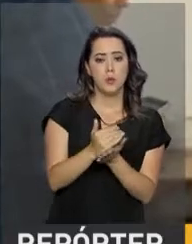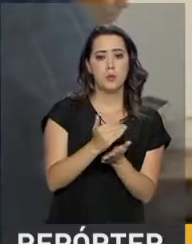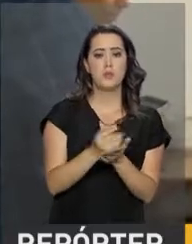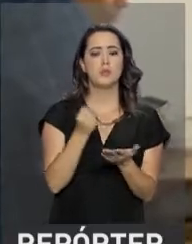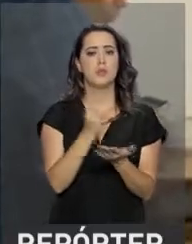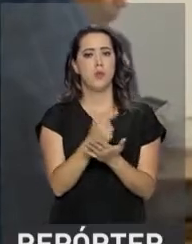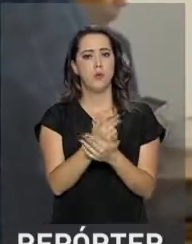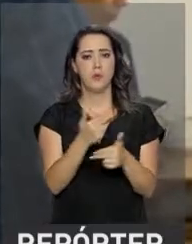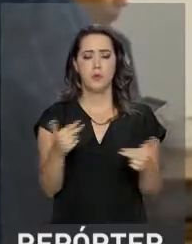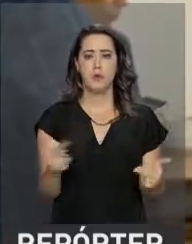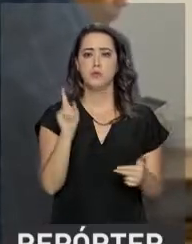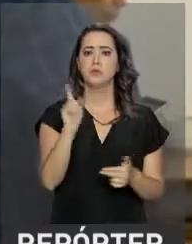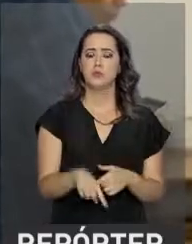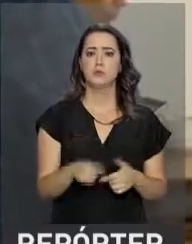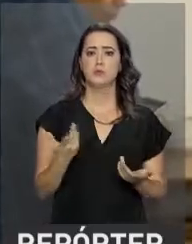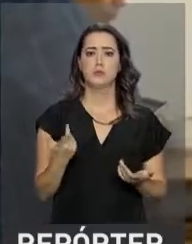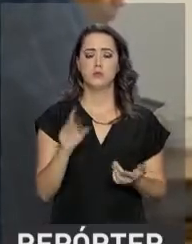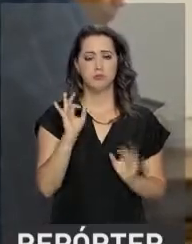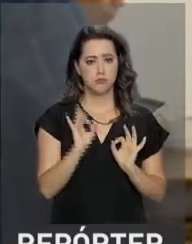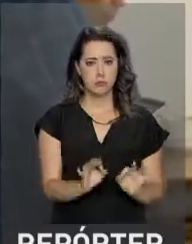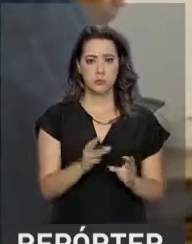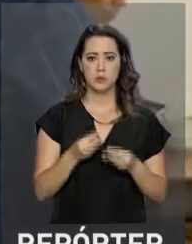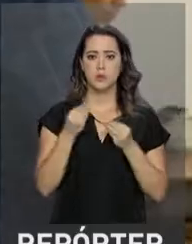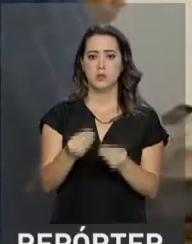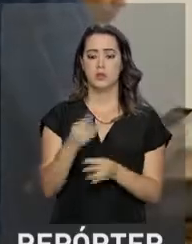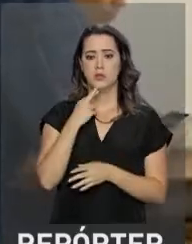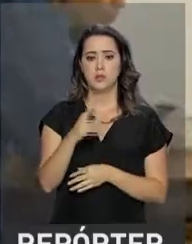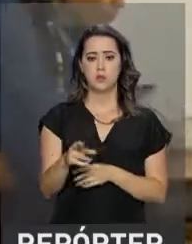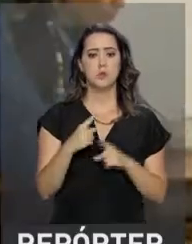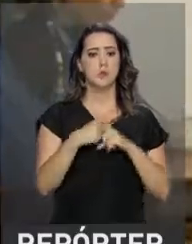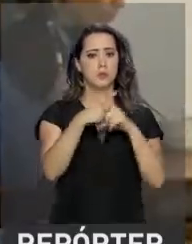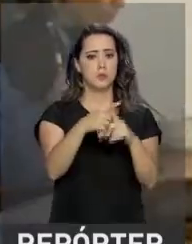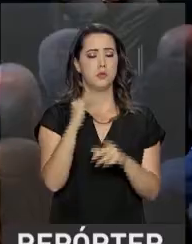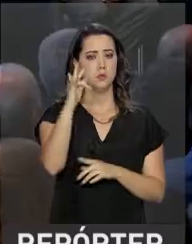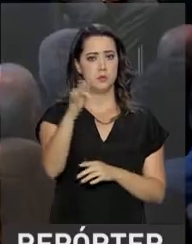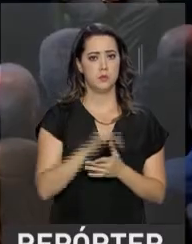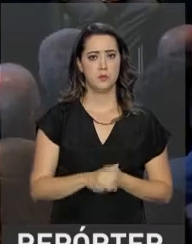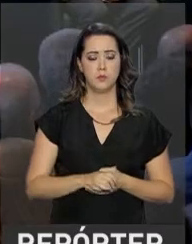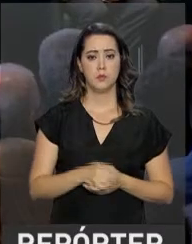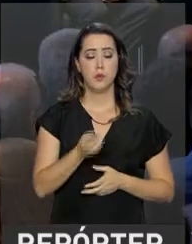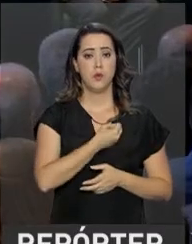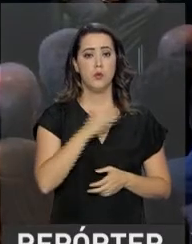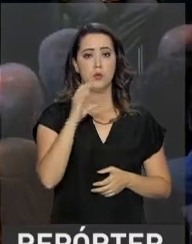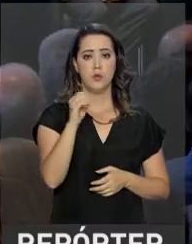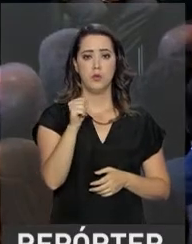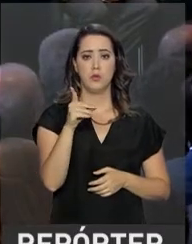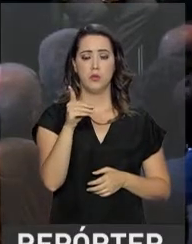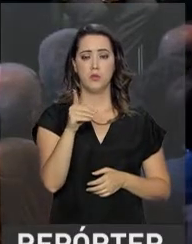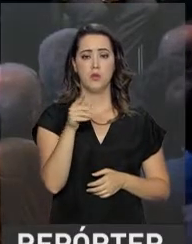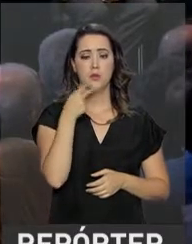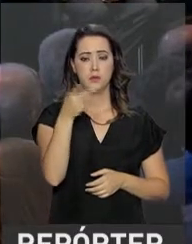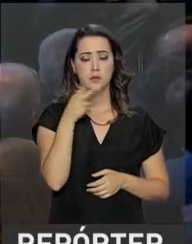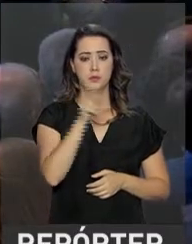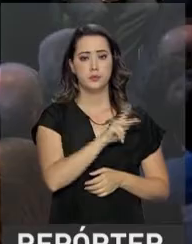máquina, equipamento, o que certamente trará um resultado bastante positivo no futuro. Os dados do CAGED foram um destaque da fala